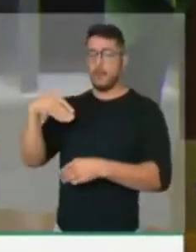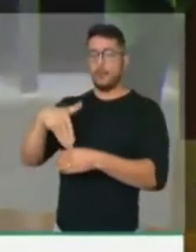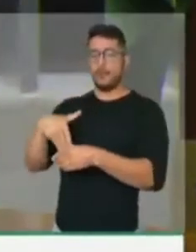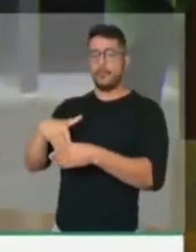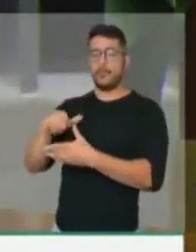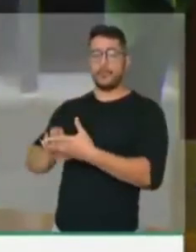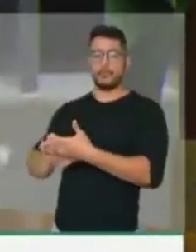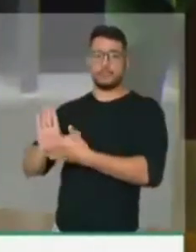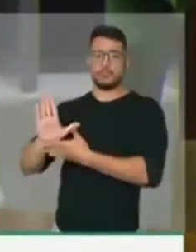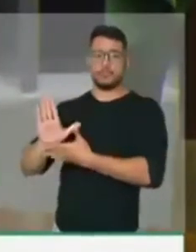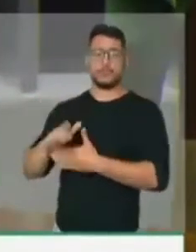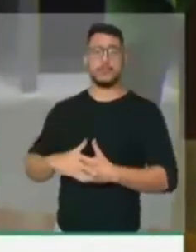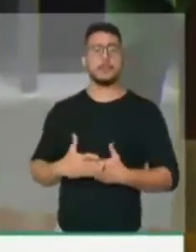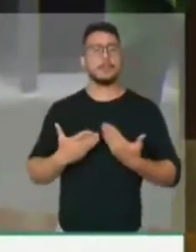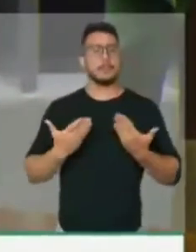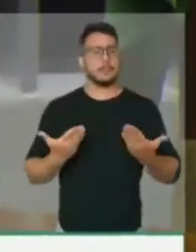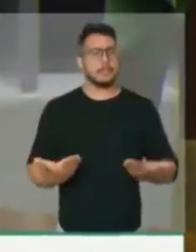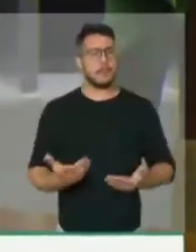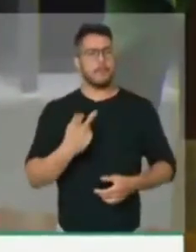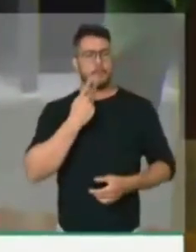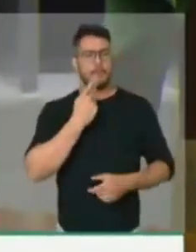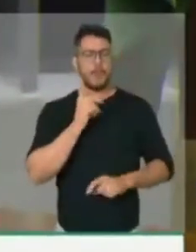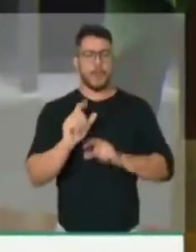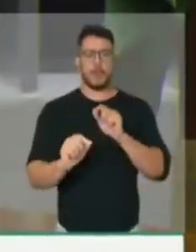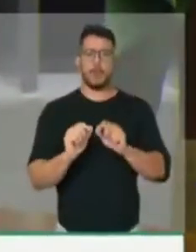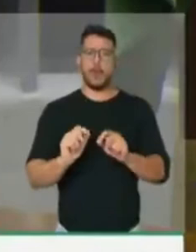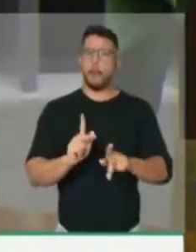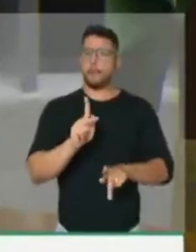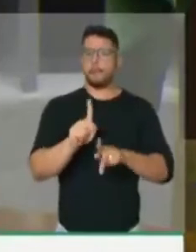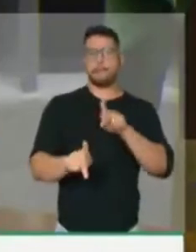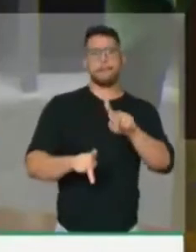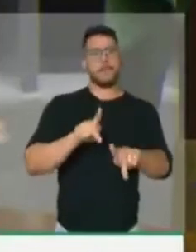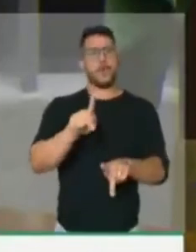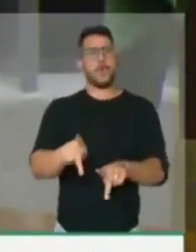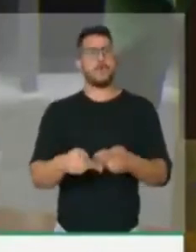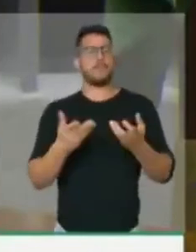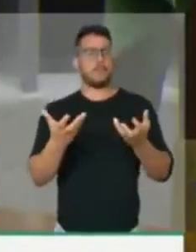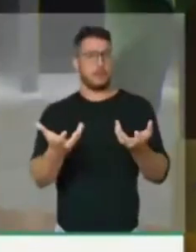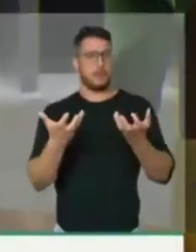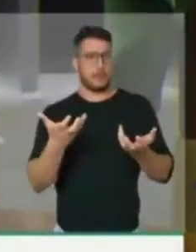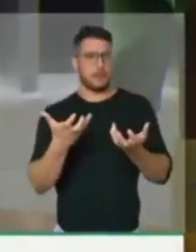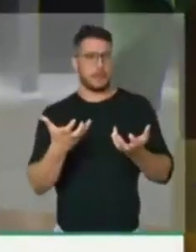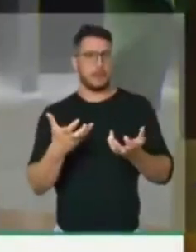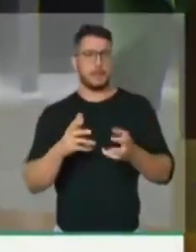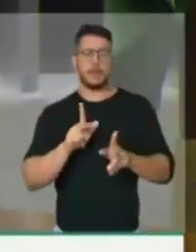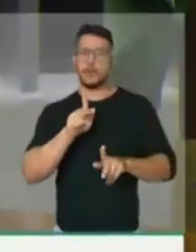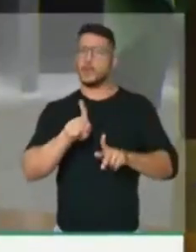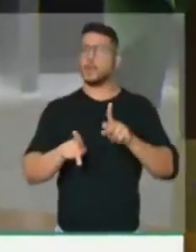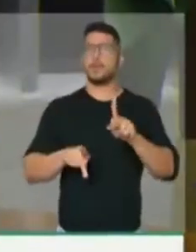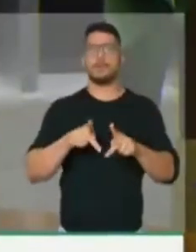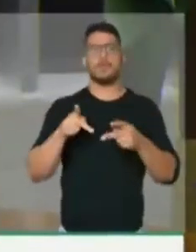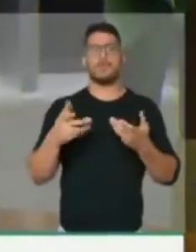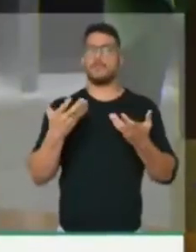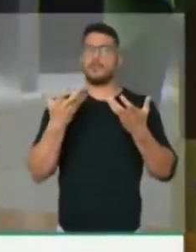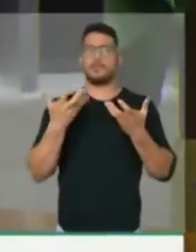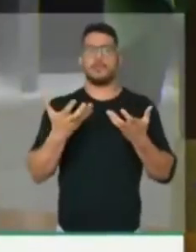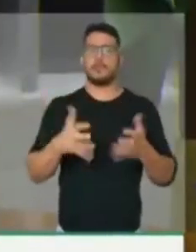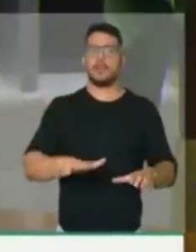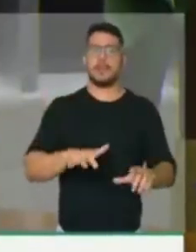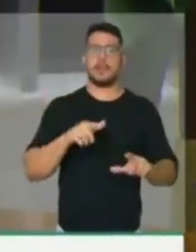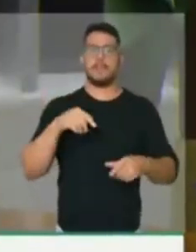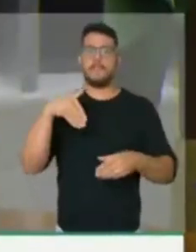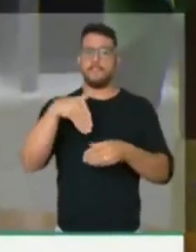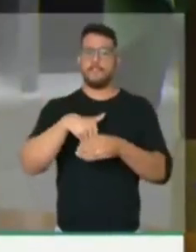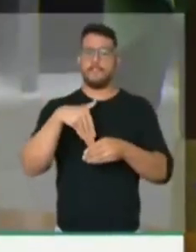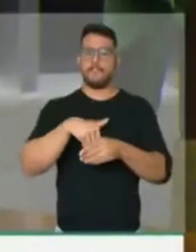sustenta que o povo está com ele e que o povo não vai admitir o voto eletrônico mais. Primeiro eu quero